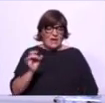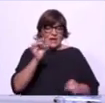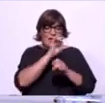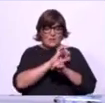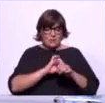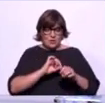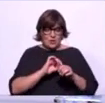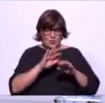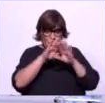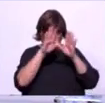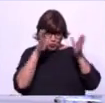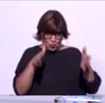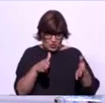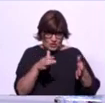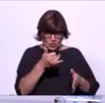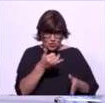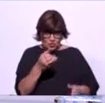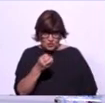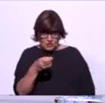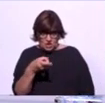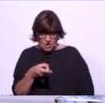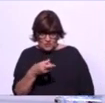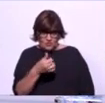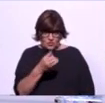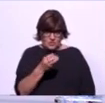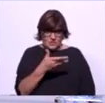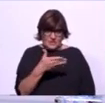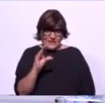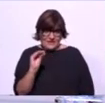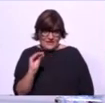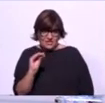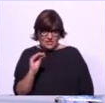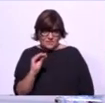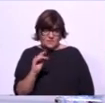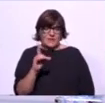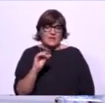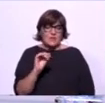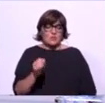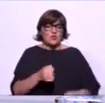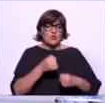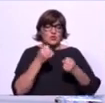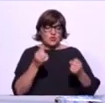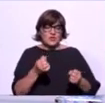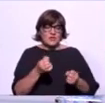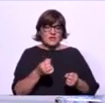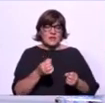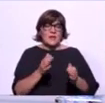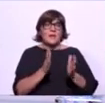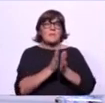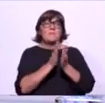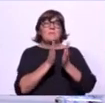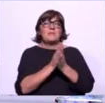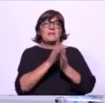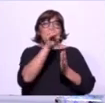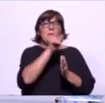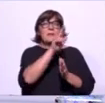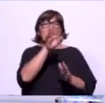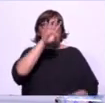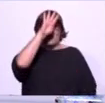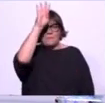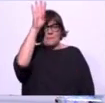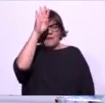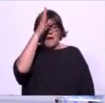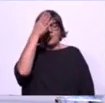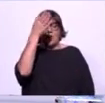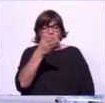Túnel, que aconteceu em 2009-2010, e os conseguidos com as missas cantadas e com as bênçãos dos Papas, que foram